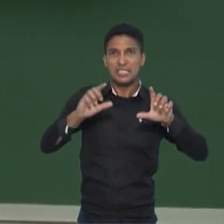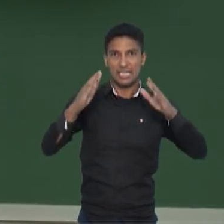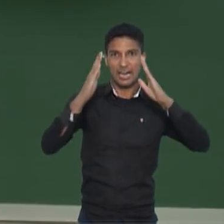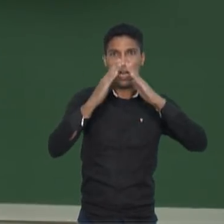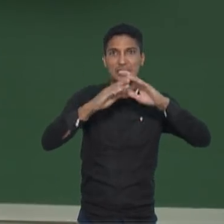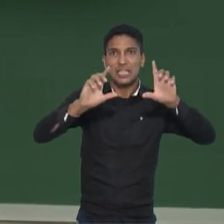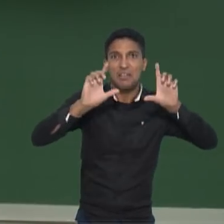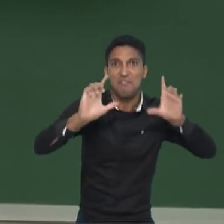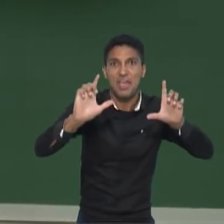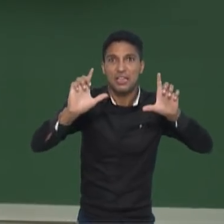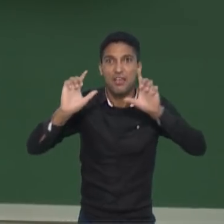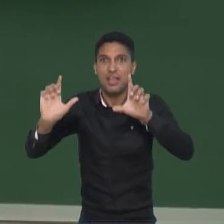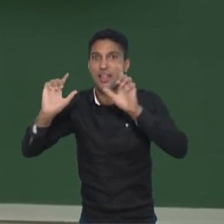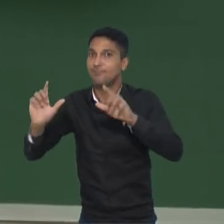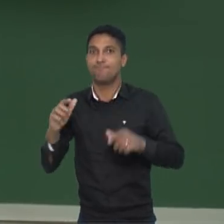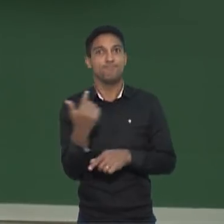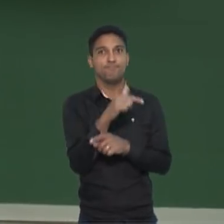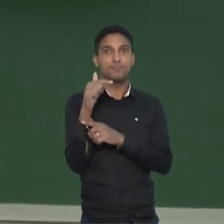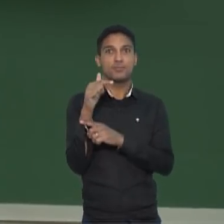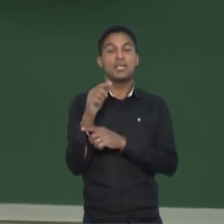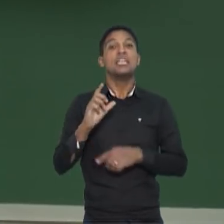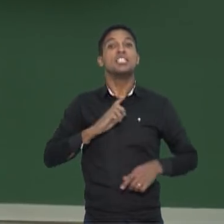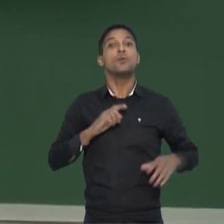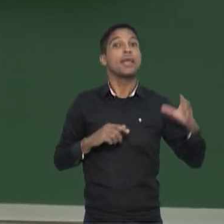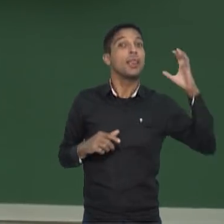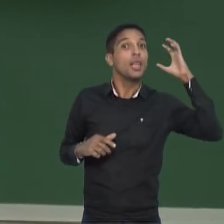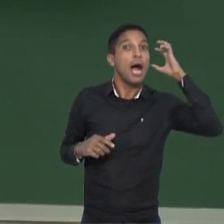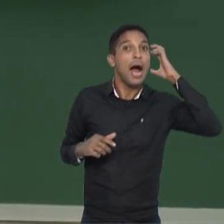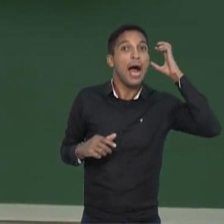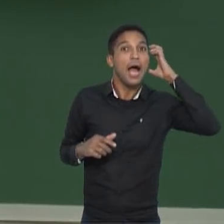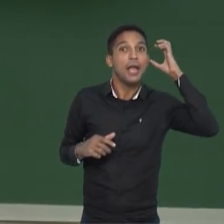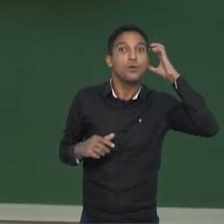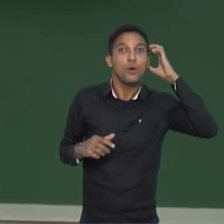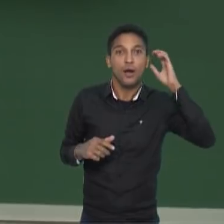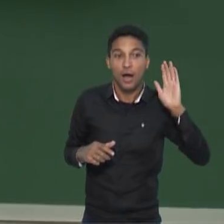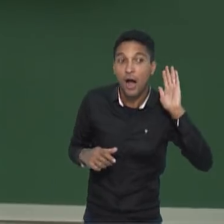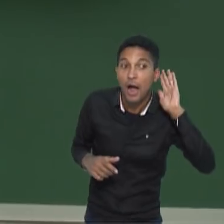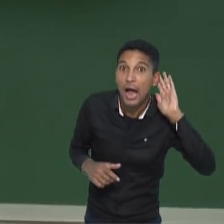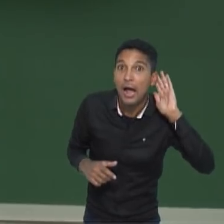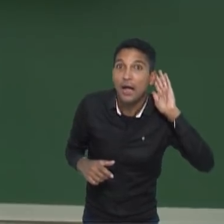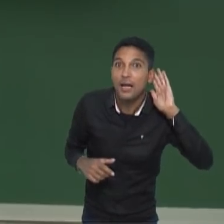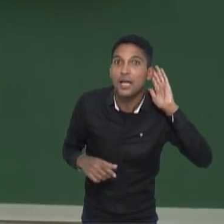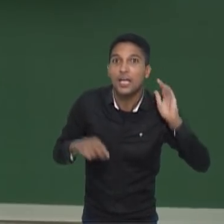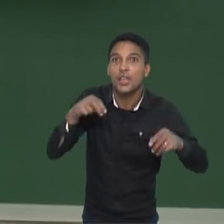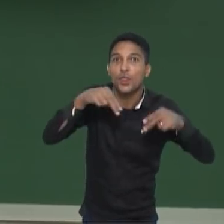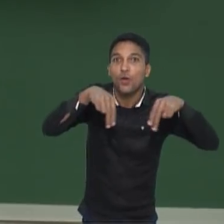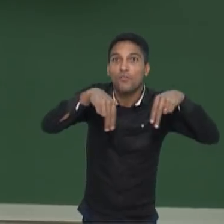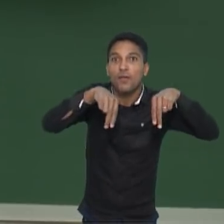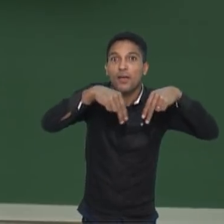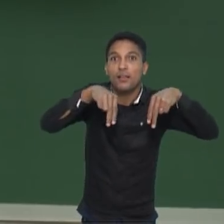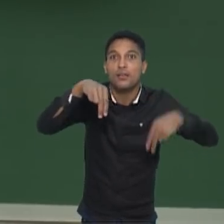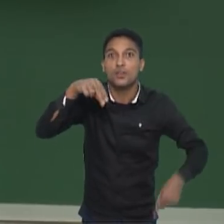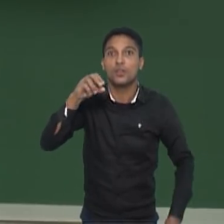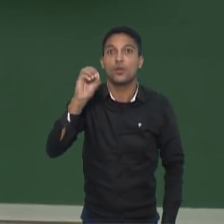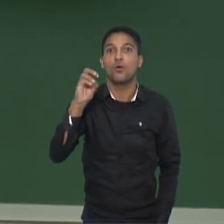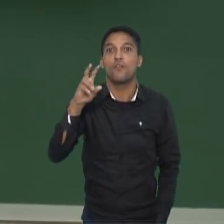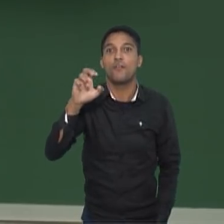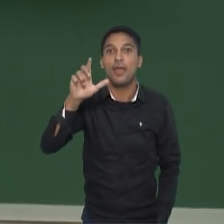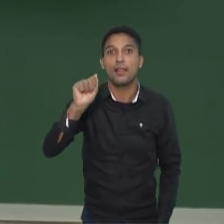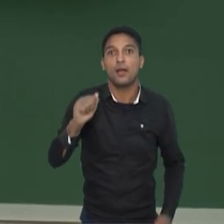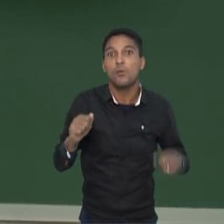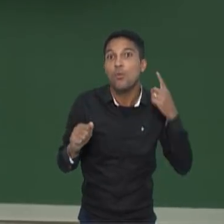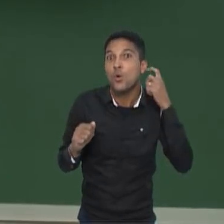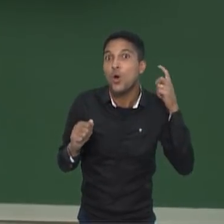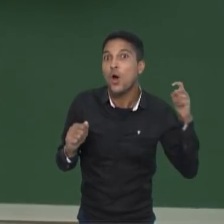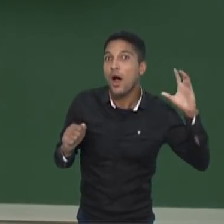o rádio. Tinham as novelas de rádio. Então, se trabalhava muito com o áudio, né? E é interessante, conforme as